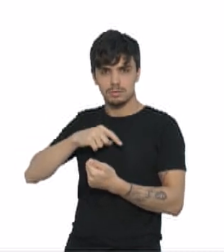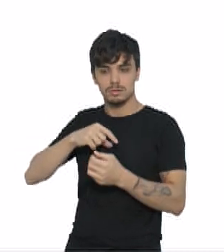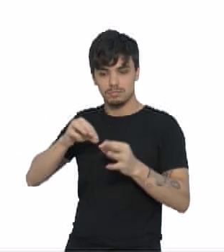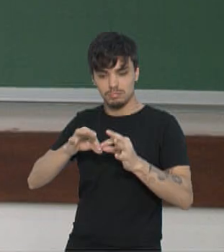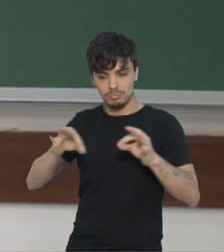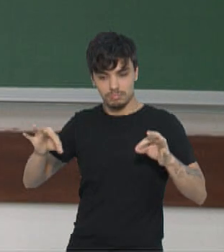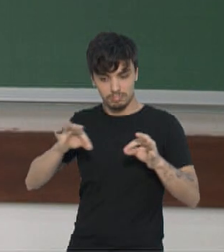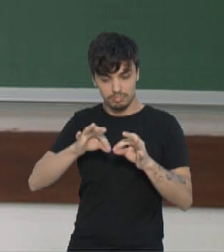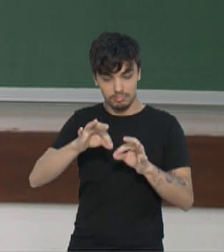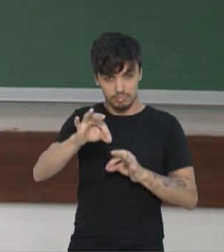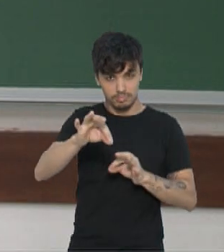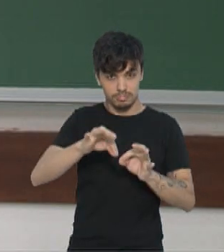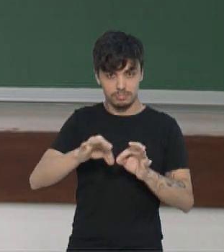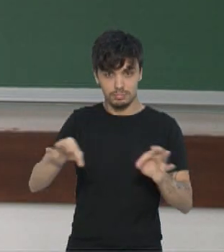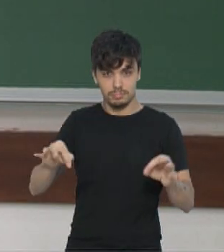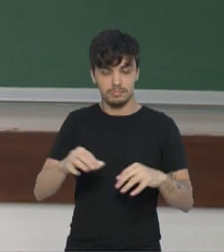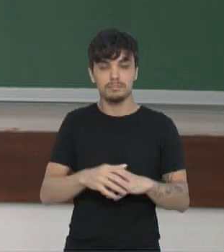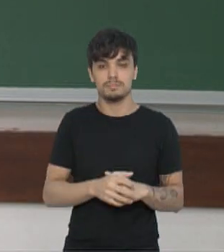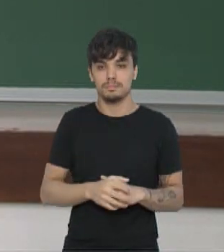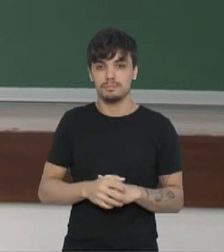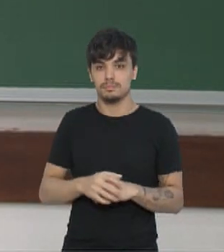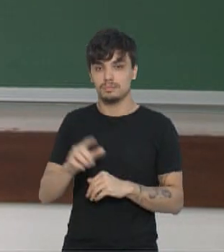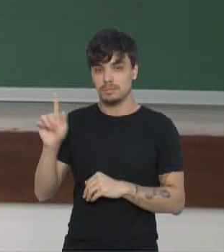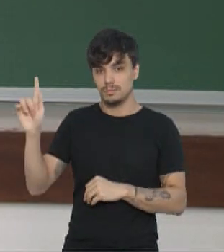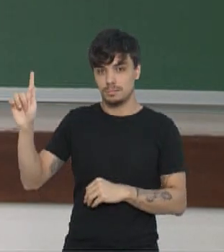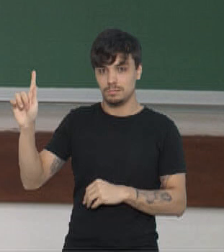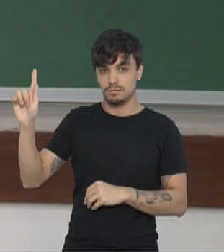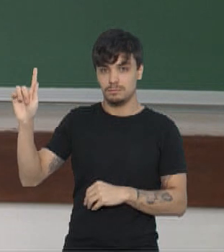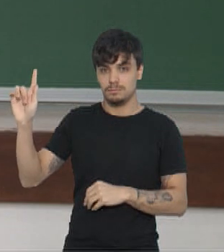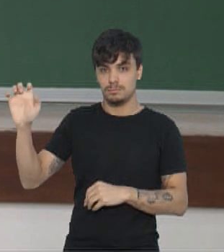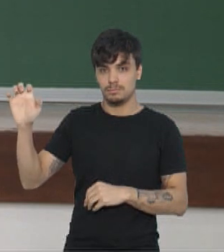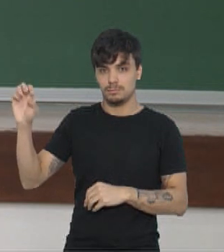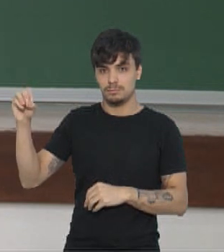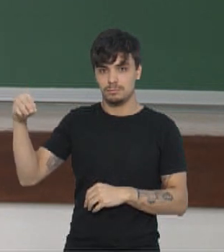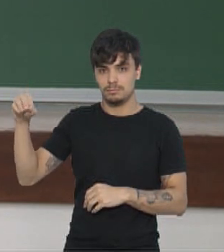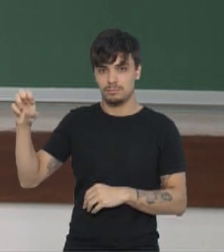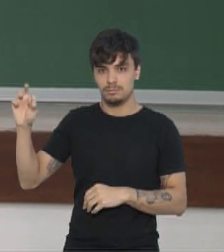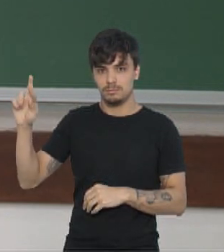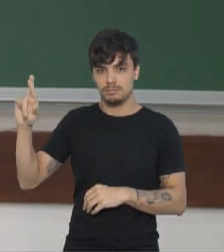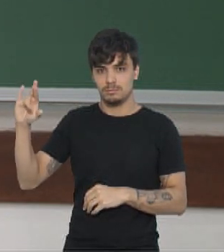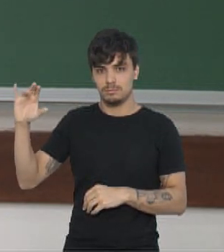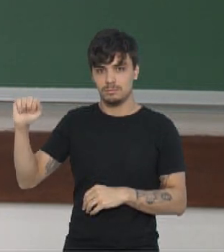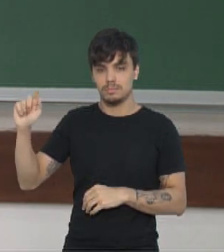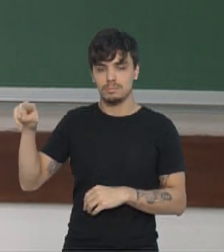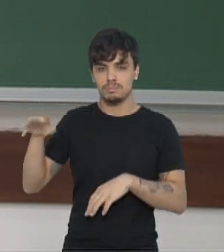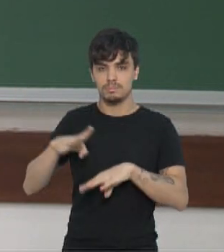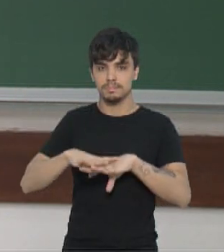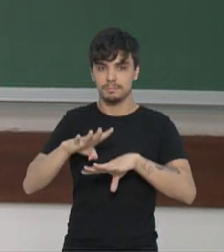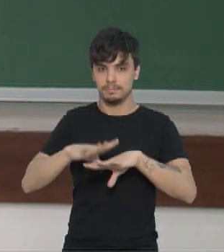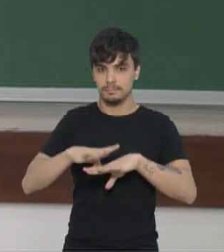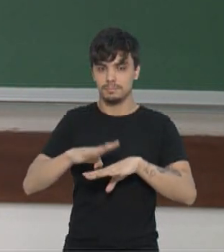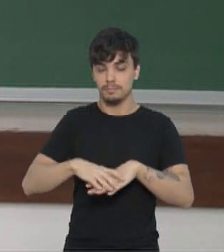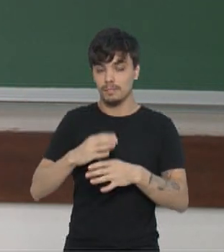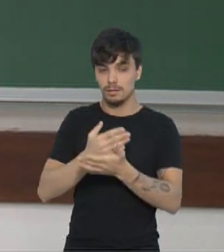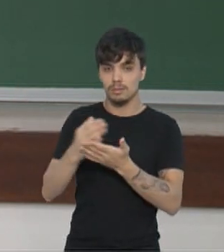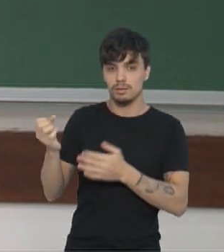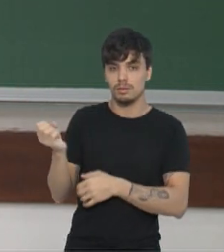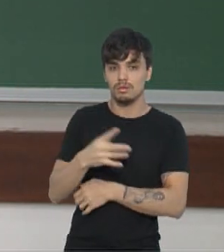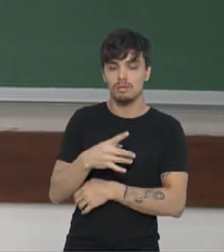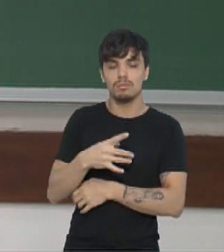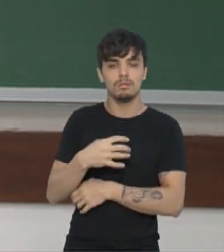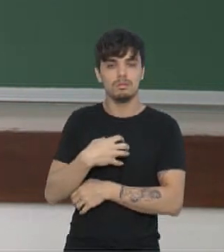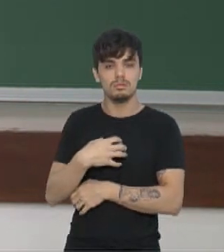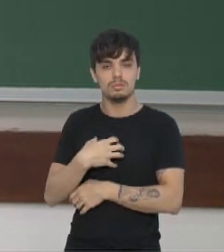geométricas. Aí, de novo, geometria é um ramo da matemática. Aí ele começa a fazer um novo tipo